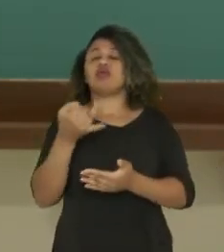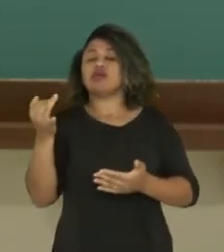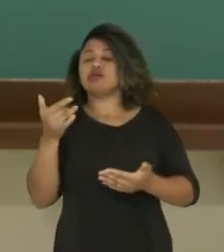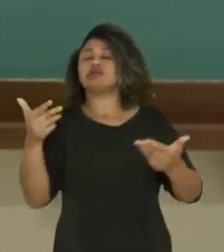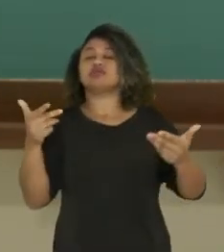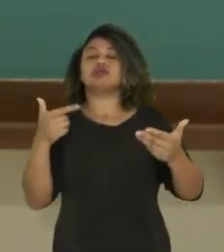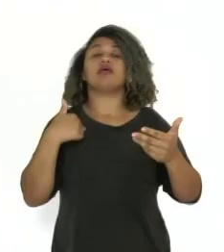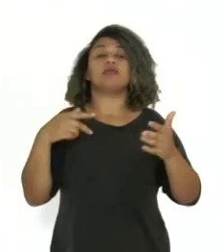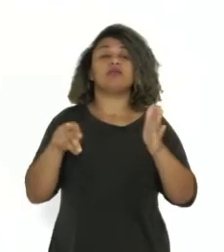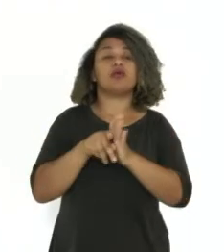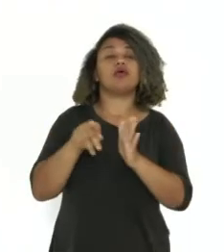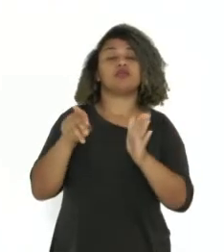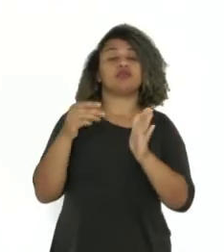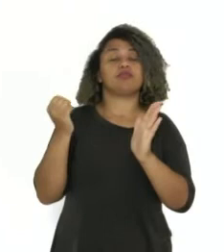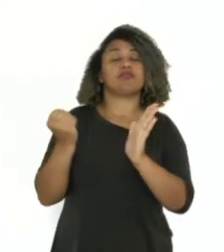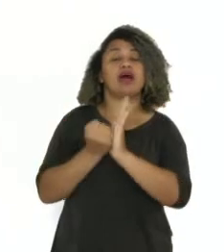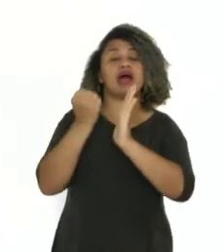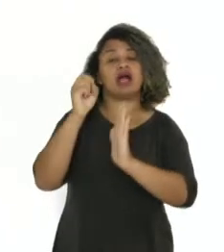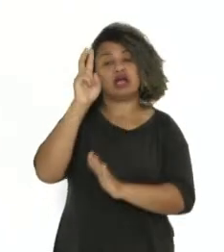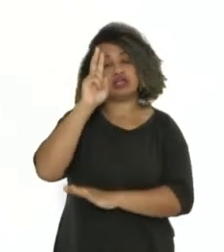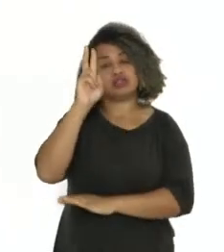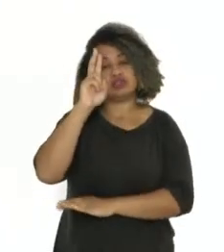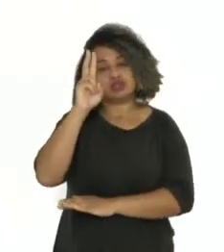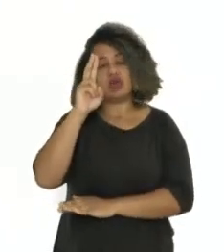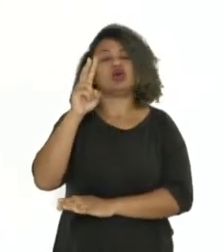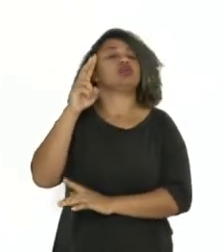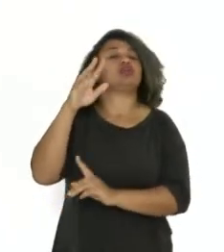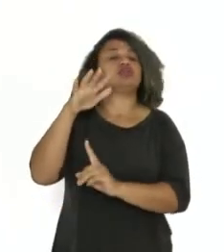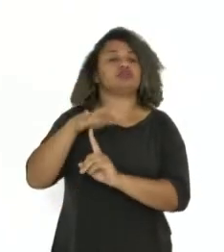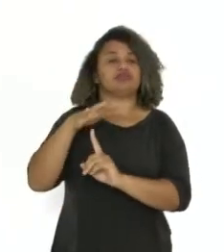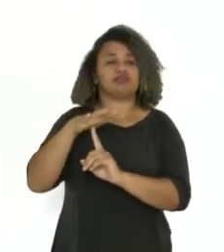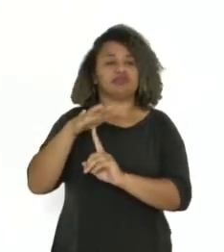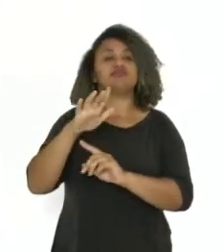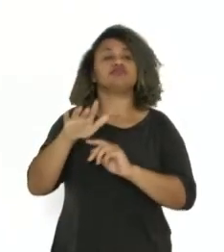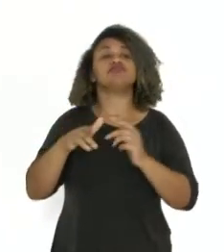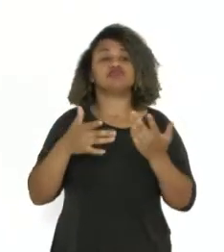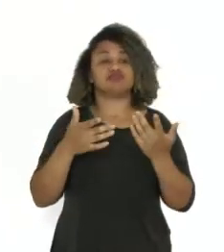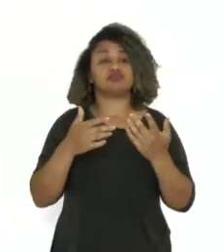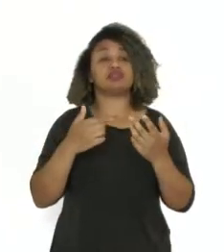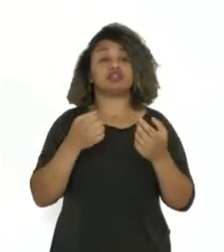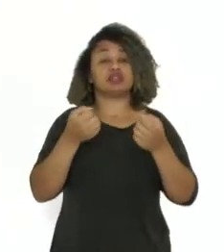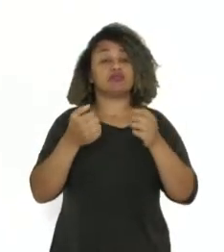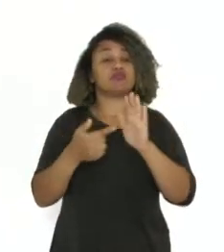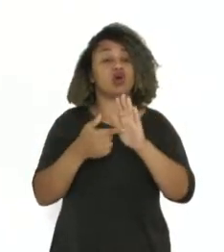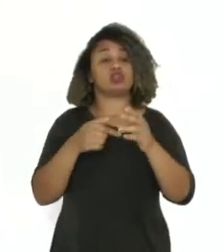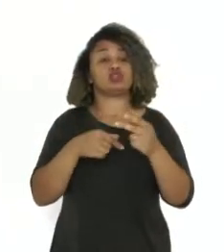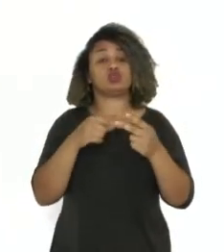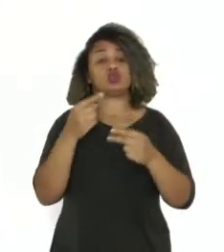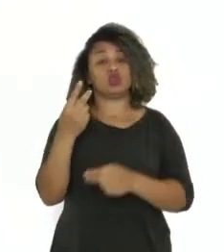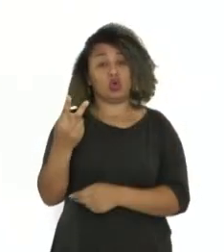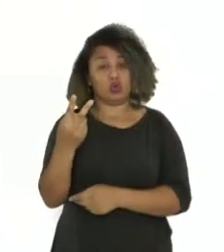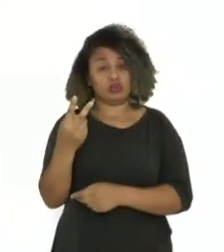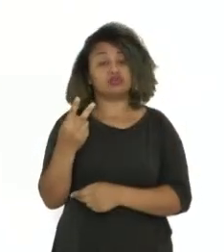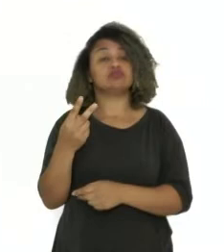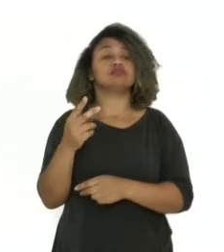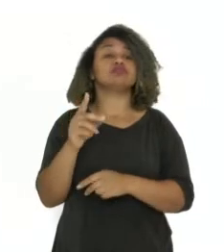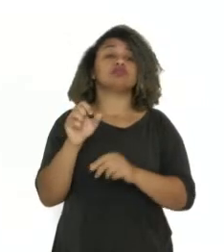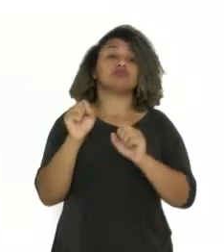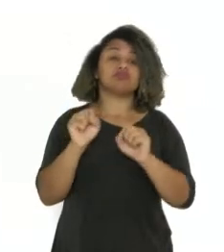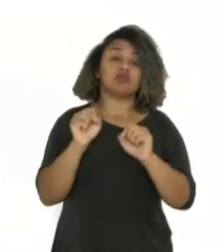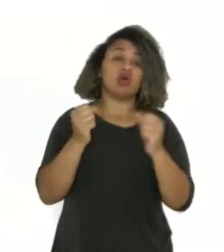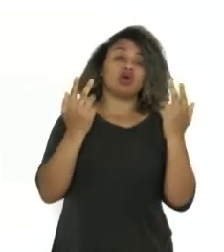patrimônios históricos, patrimônios culturais do Paraná? Indica dois patrimônios, ou seja, dois, e pode